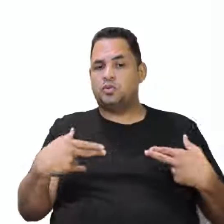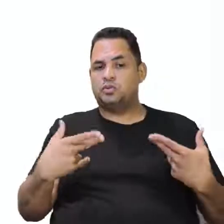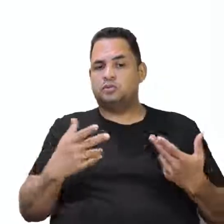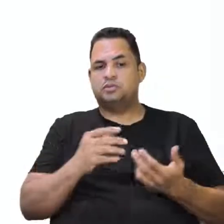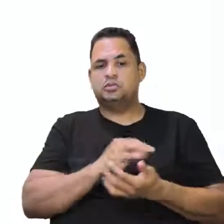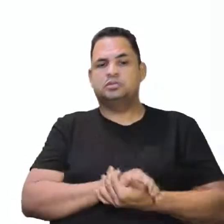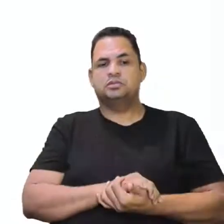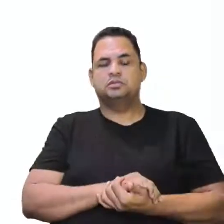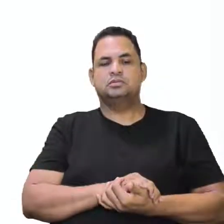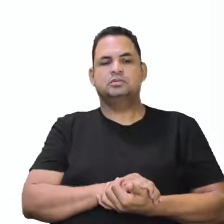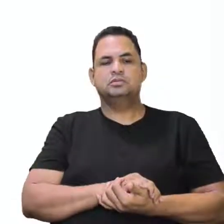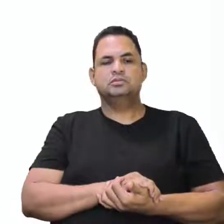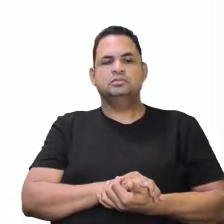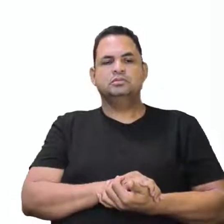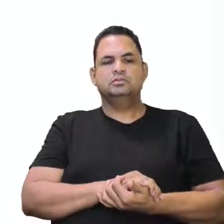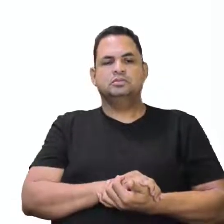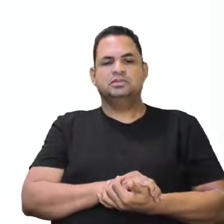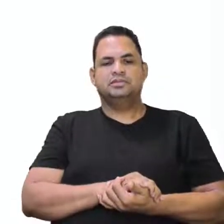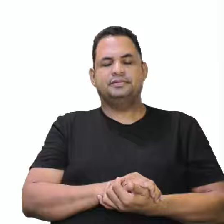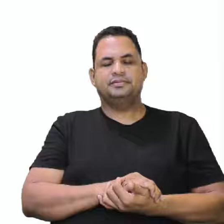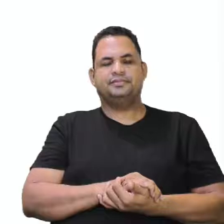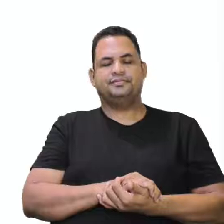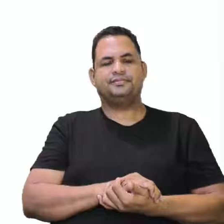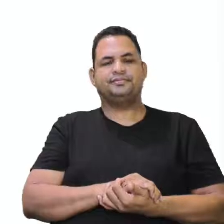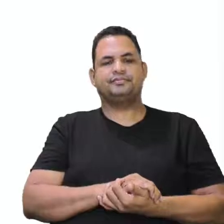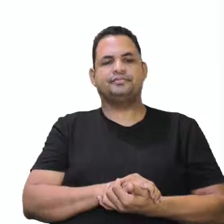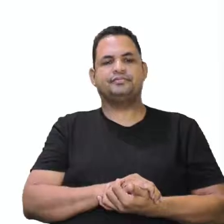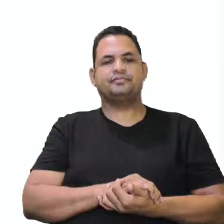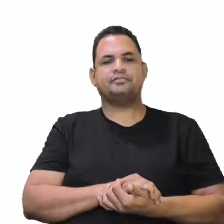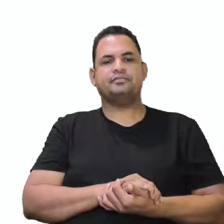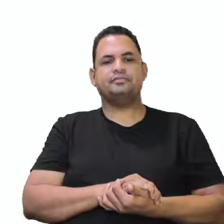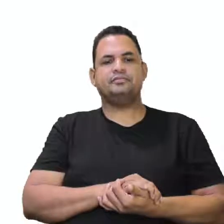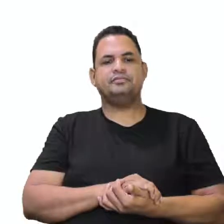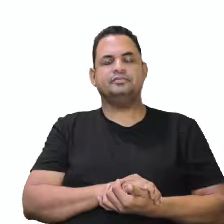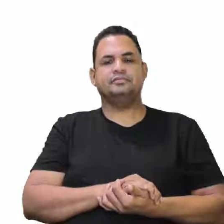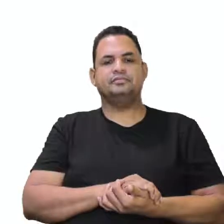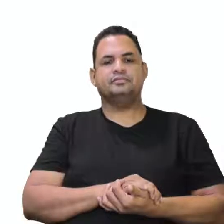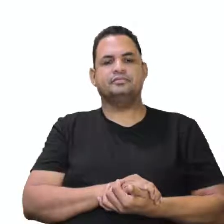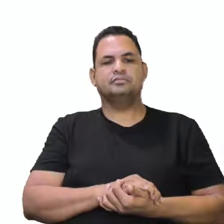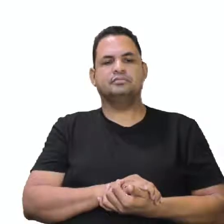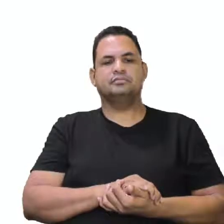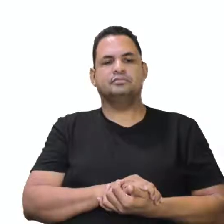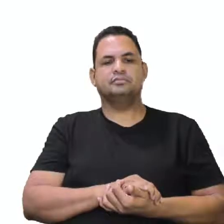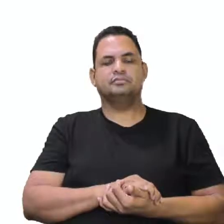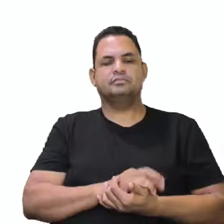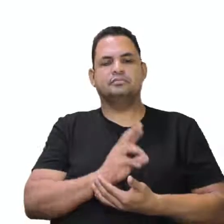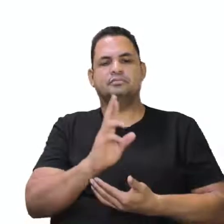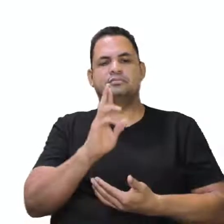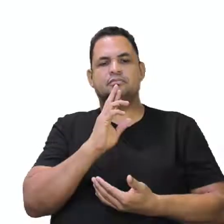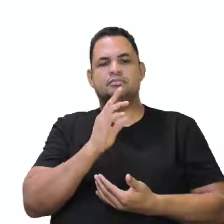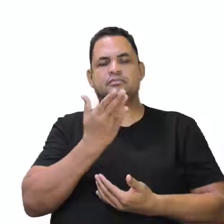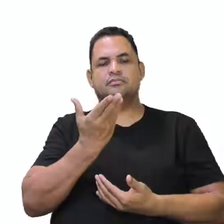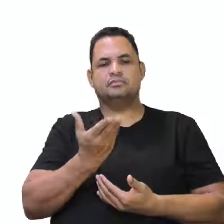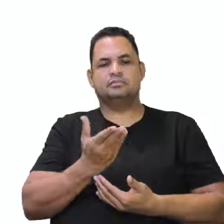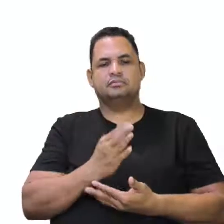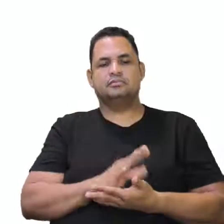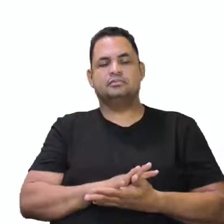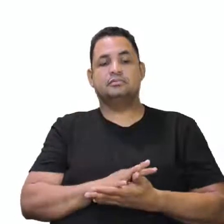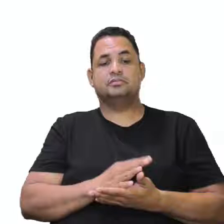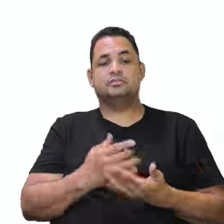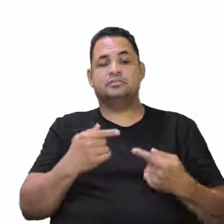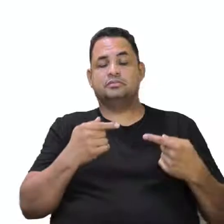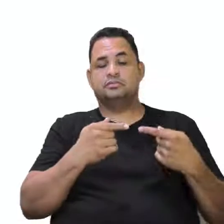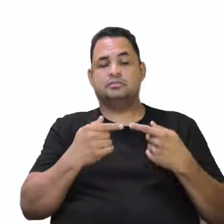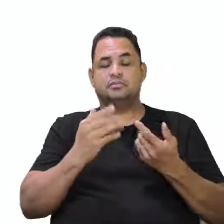coisas. Será que é there's anything wrong ou there's something wrong? A minha resposta aqui, de acordo com o